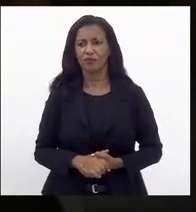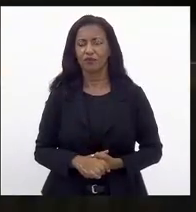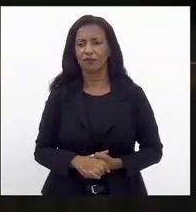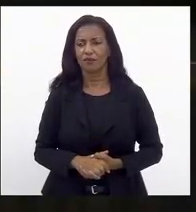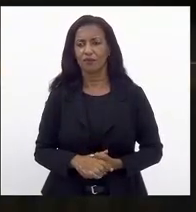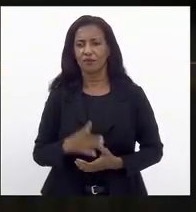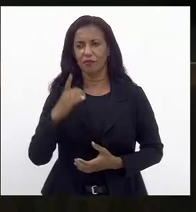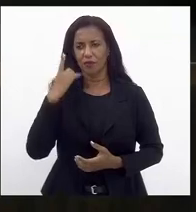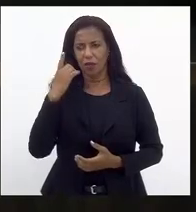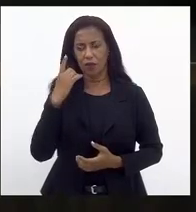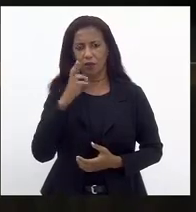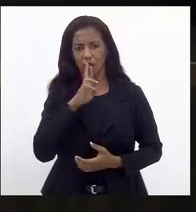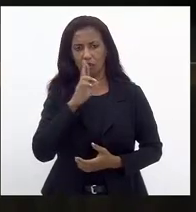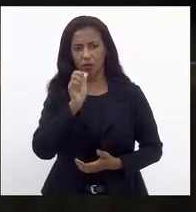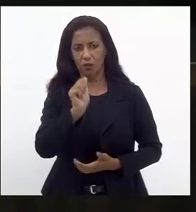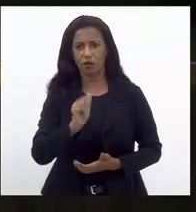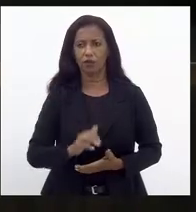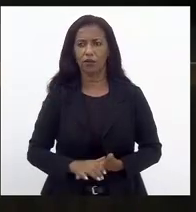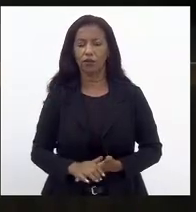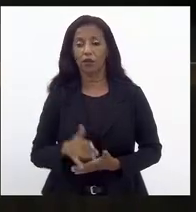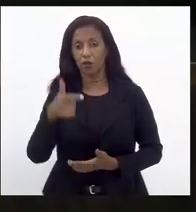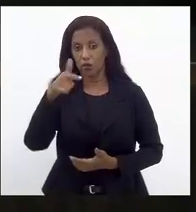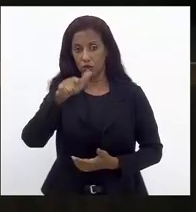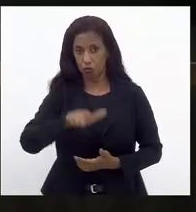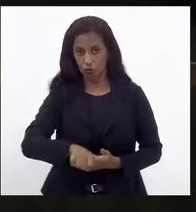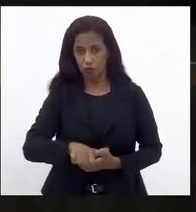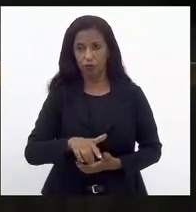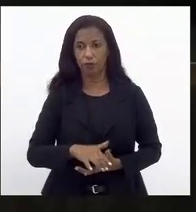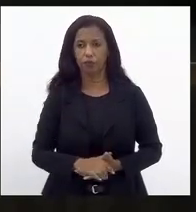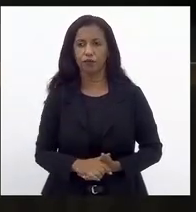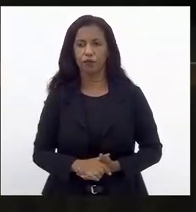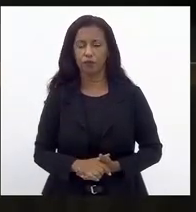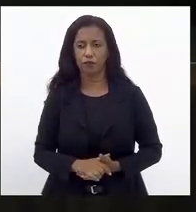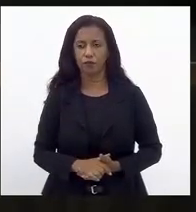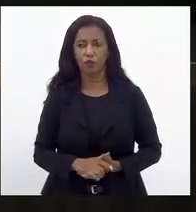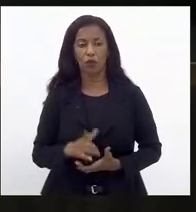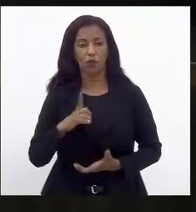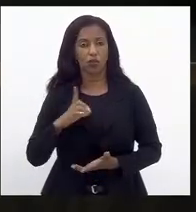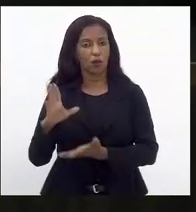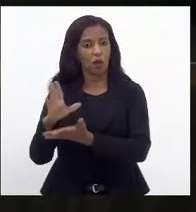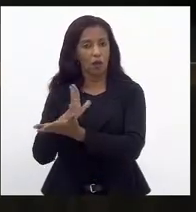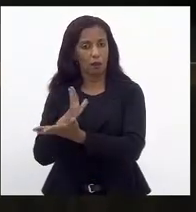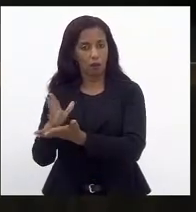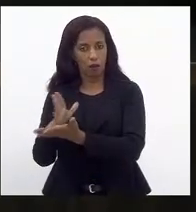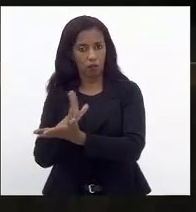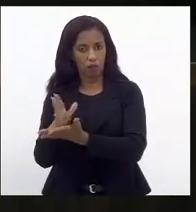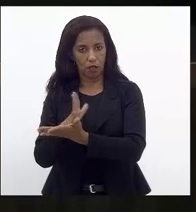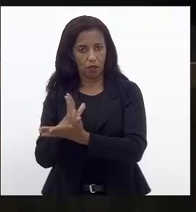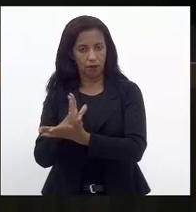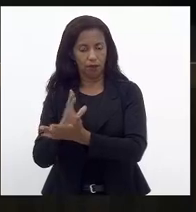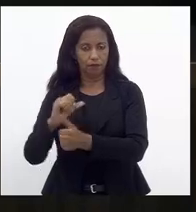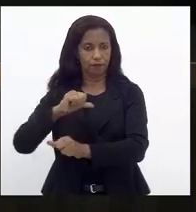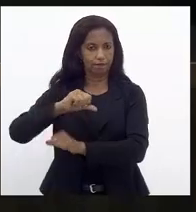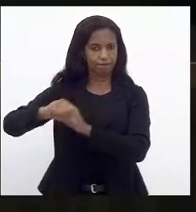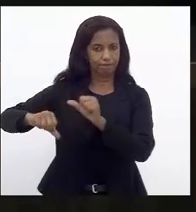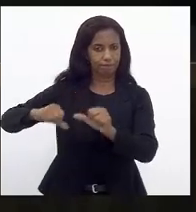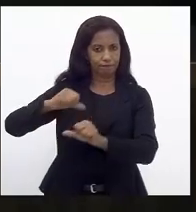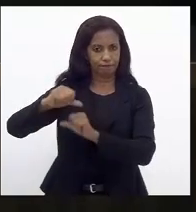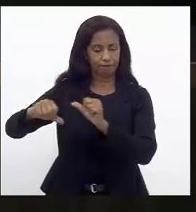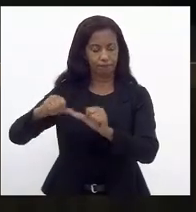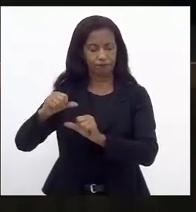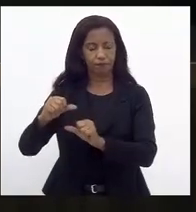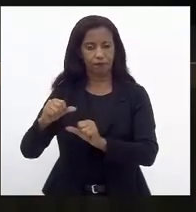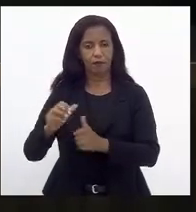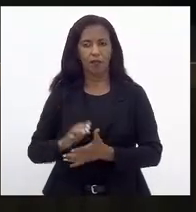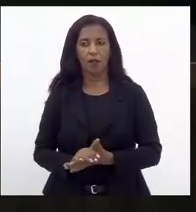Rodrigo está antes de novo e nós temos a maioria para mudar o placar nós temos a